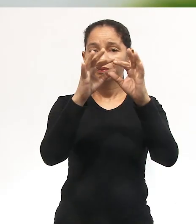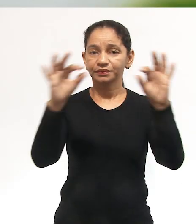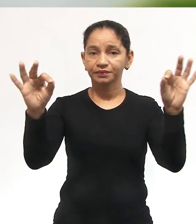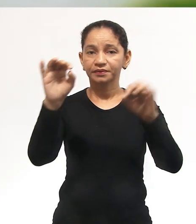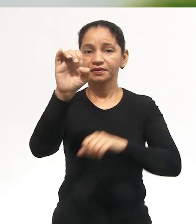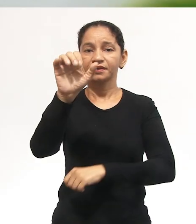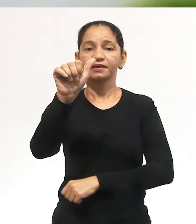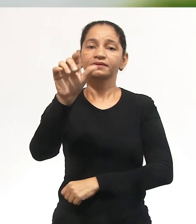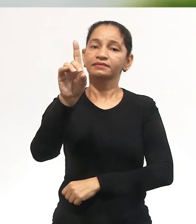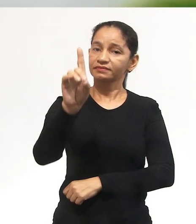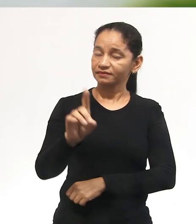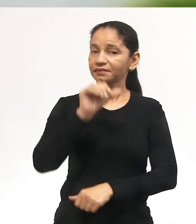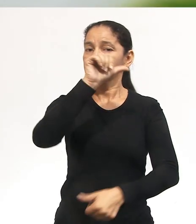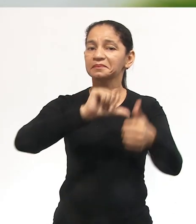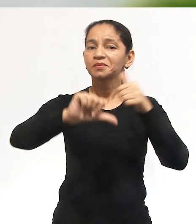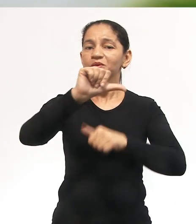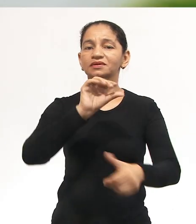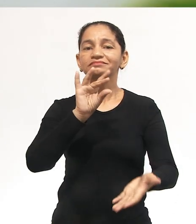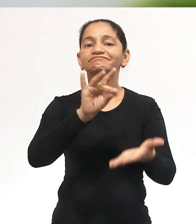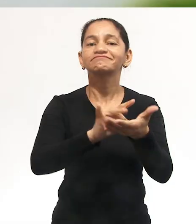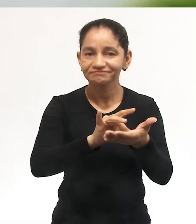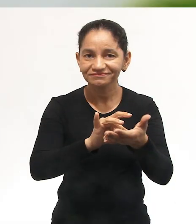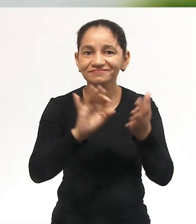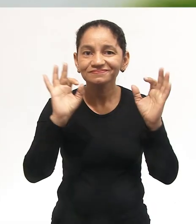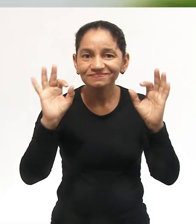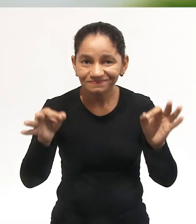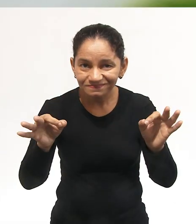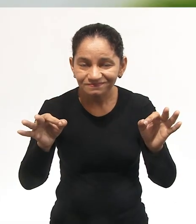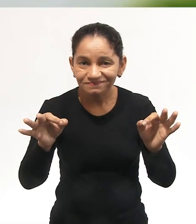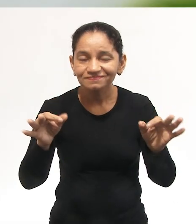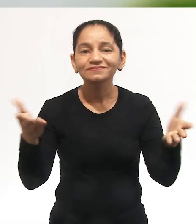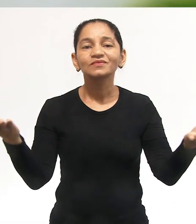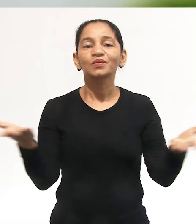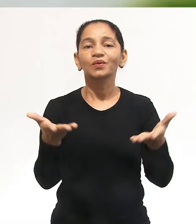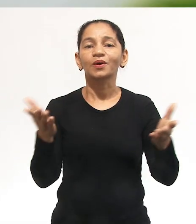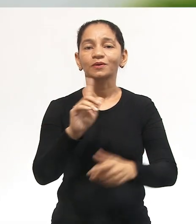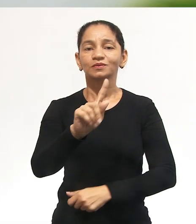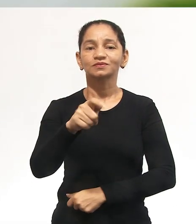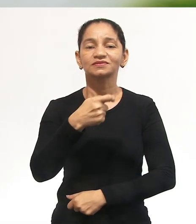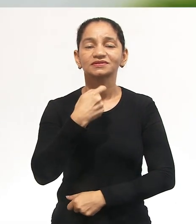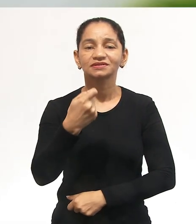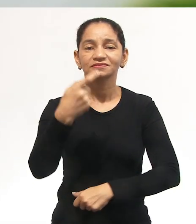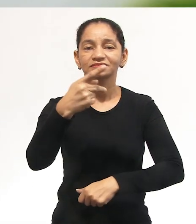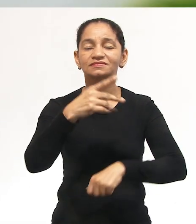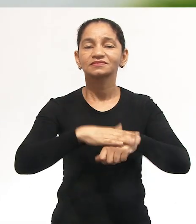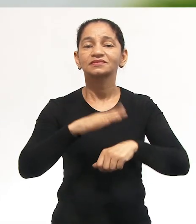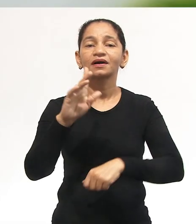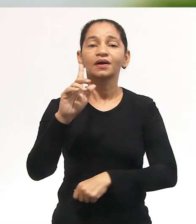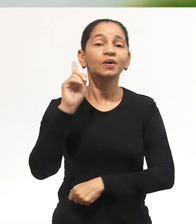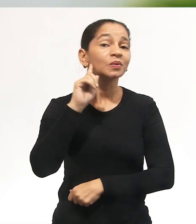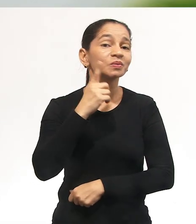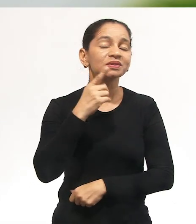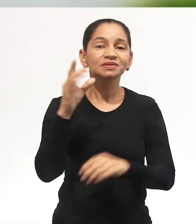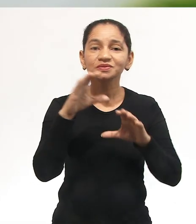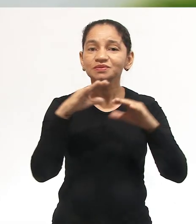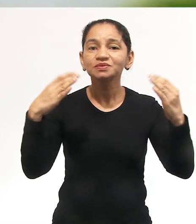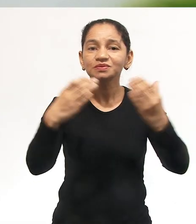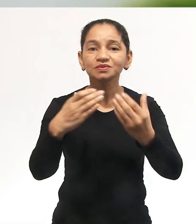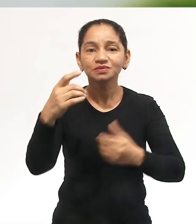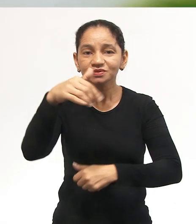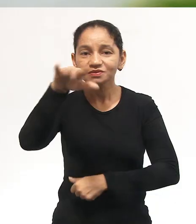escrito EAD Mudando Realidades. Esse é o meu sinal na comunidade surda.